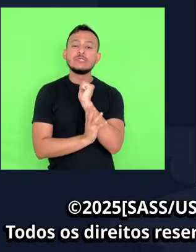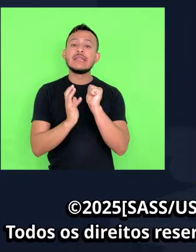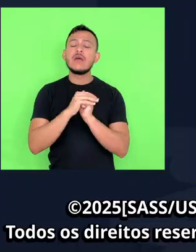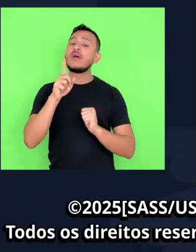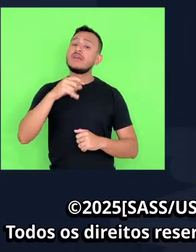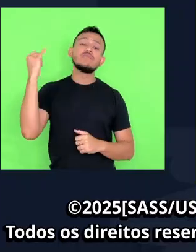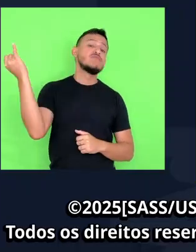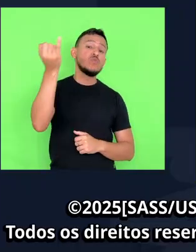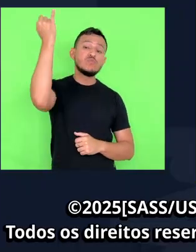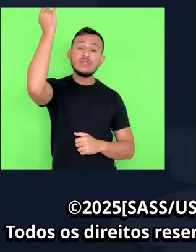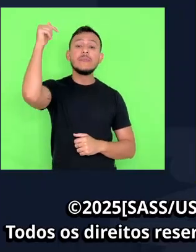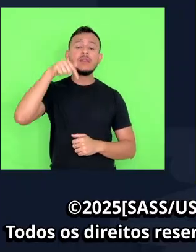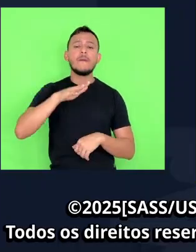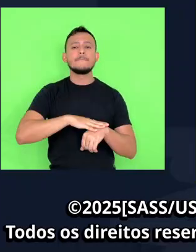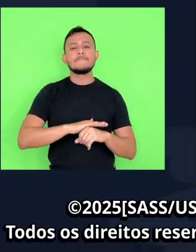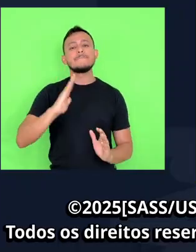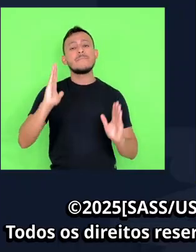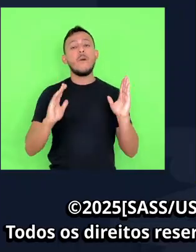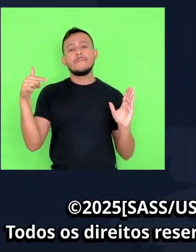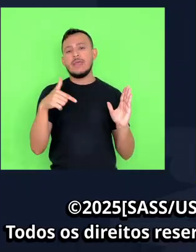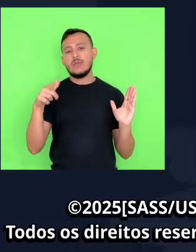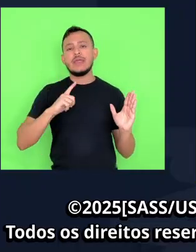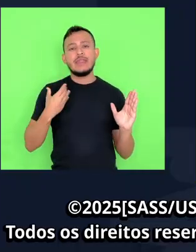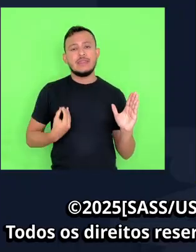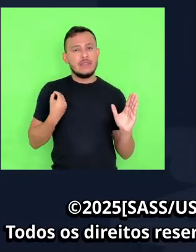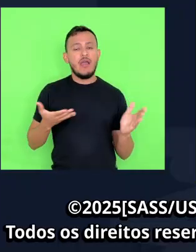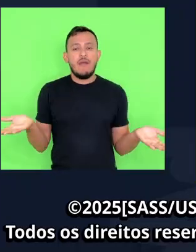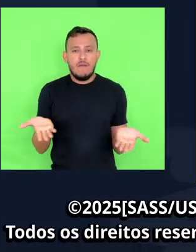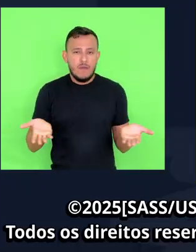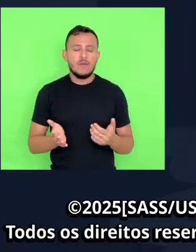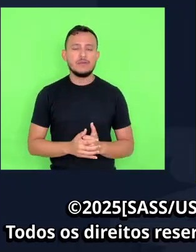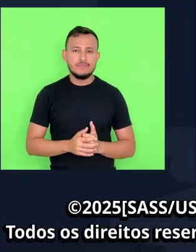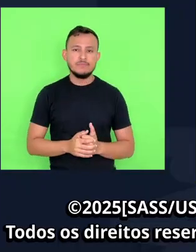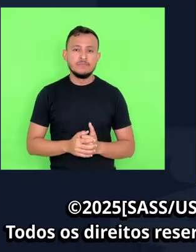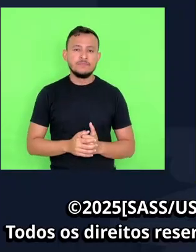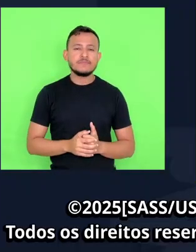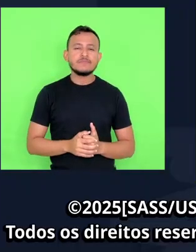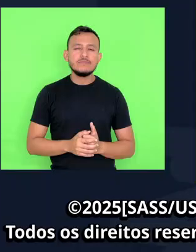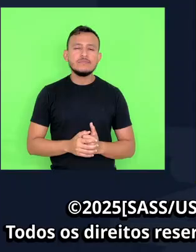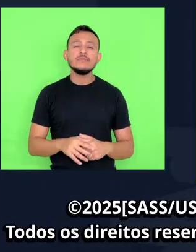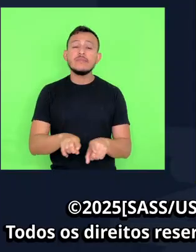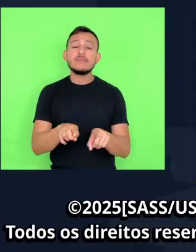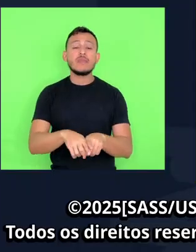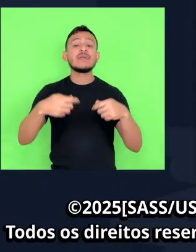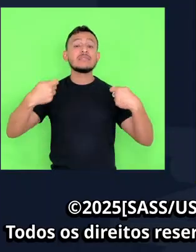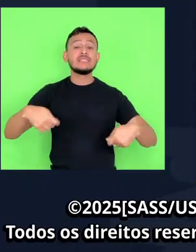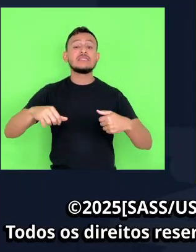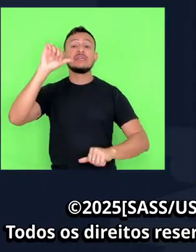são fundamentais nesse momento que estamos vivendo de necessidade